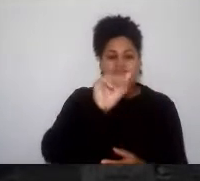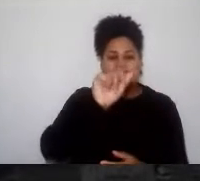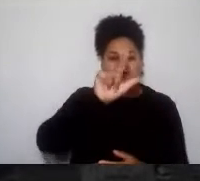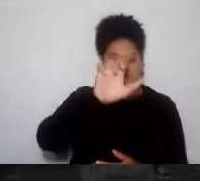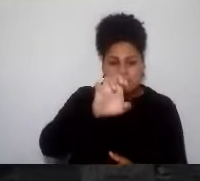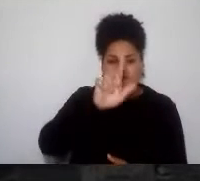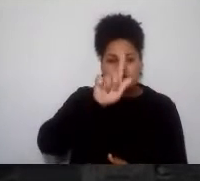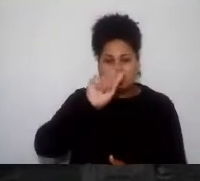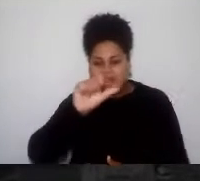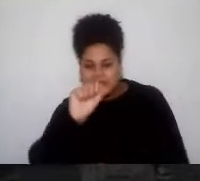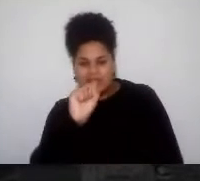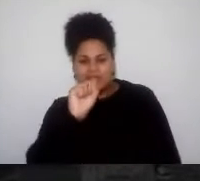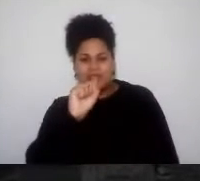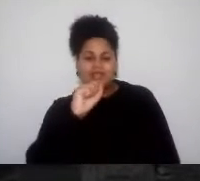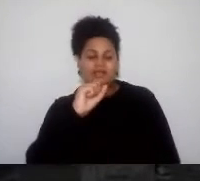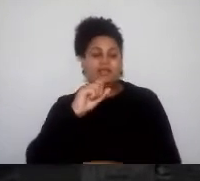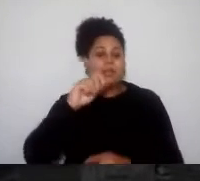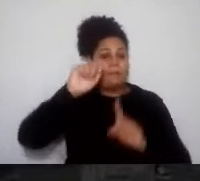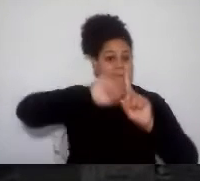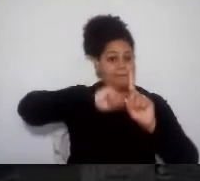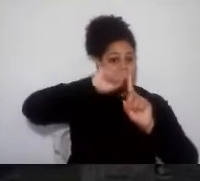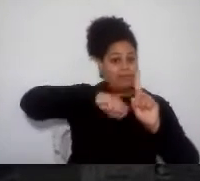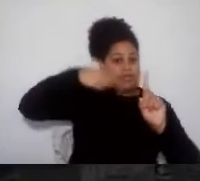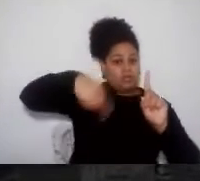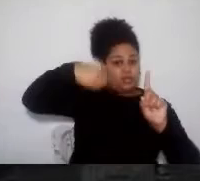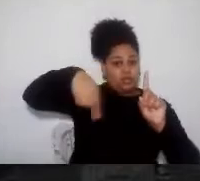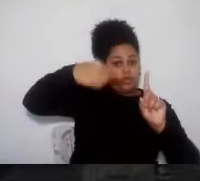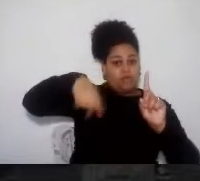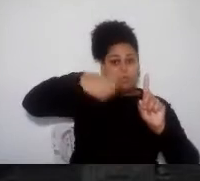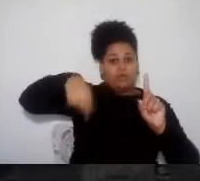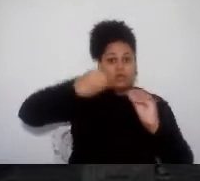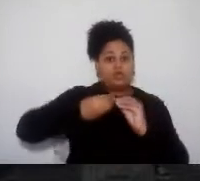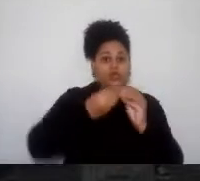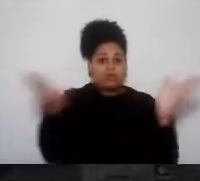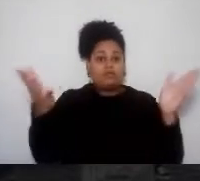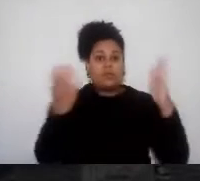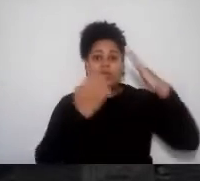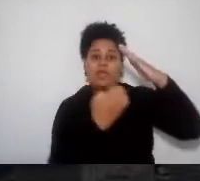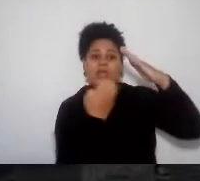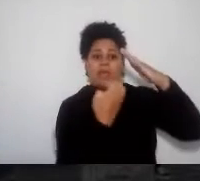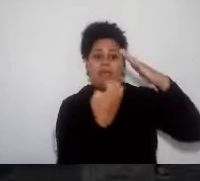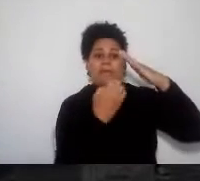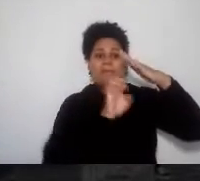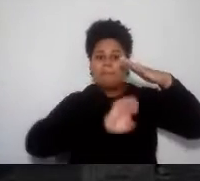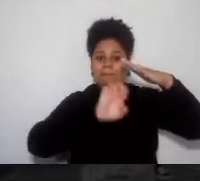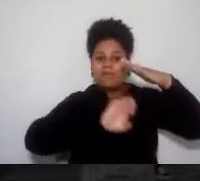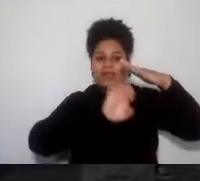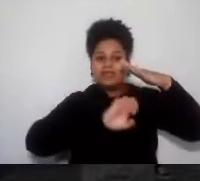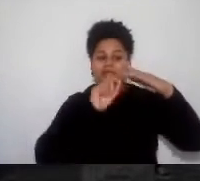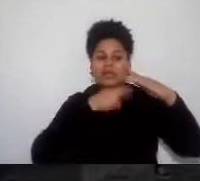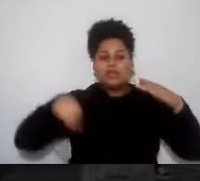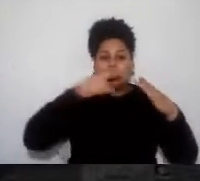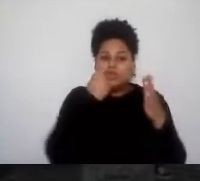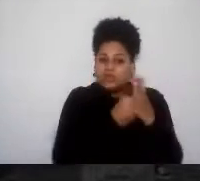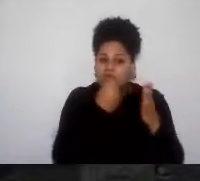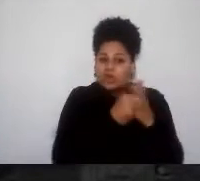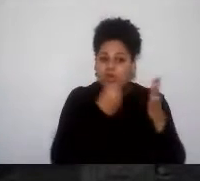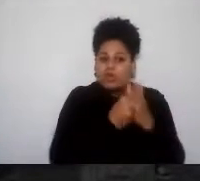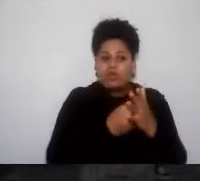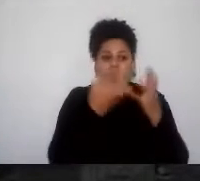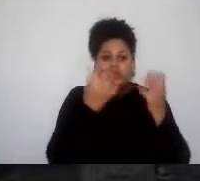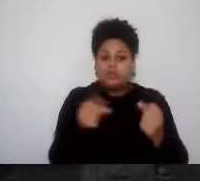já começamos a enviar às empresas uma reivindicação imediata, emergencial, que se cuide, que